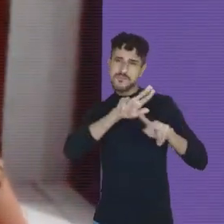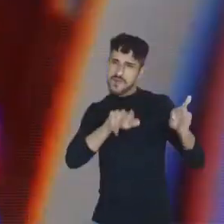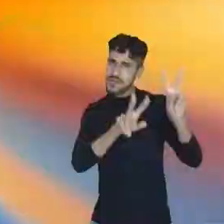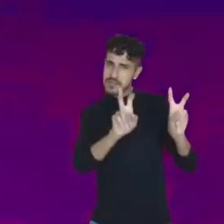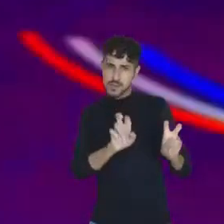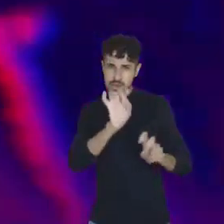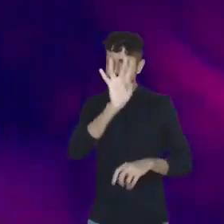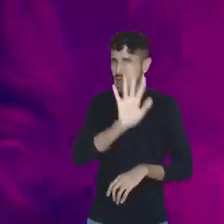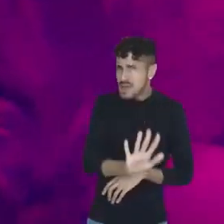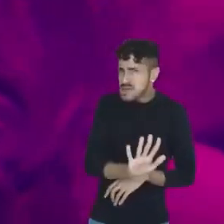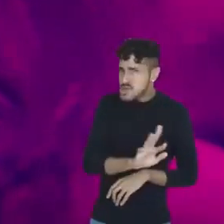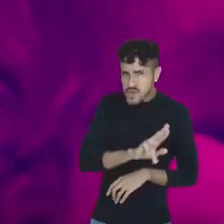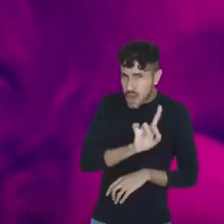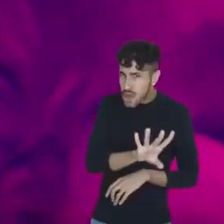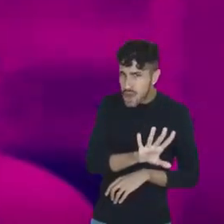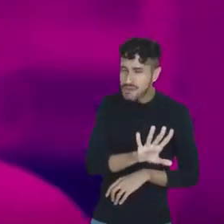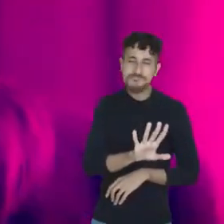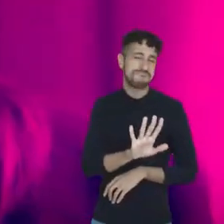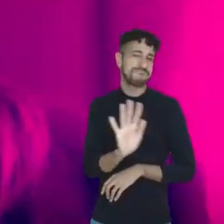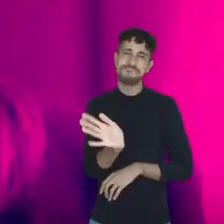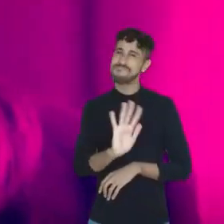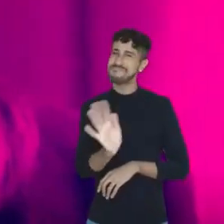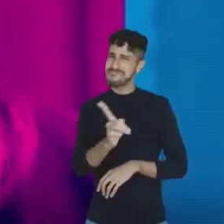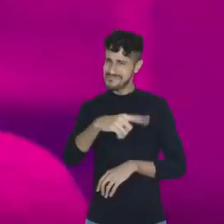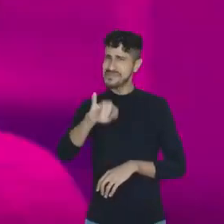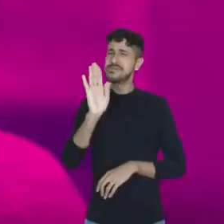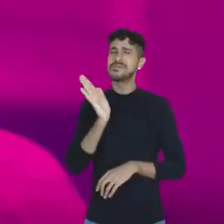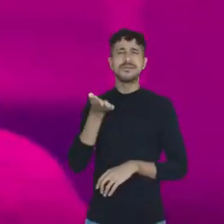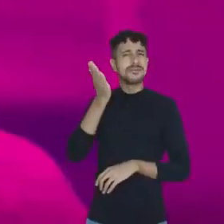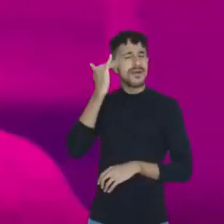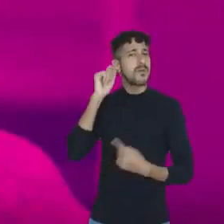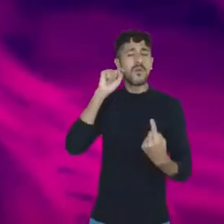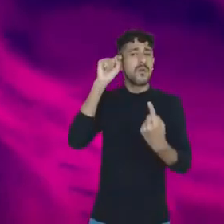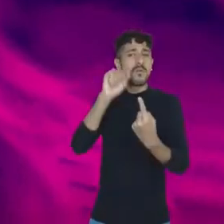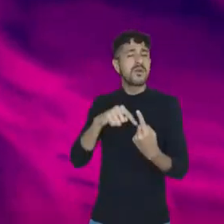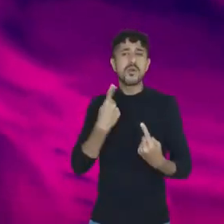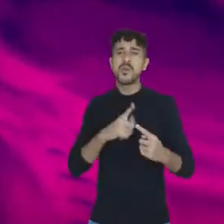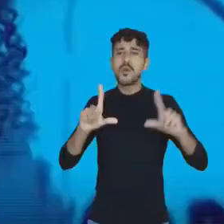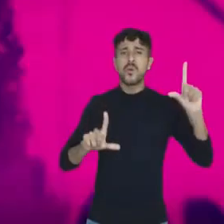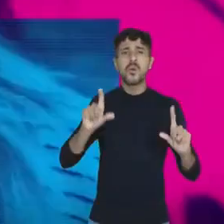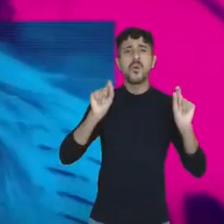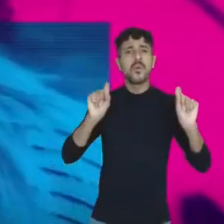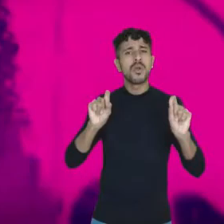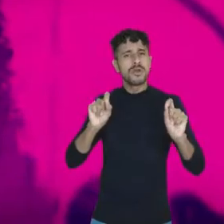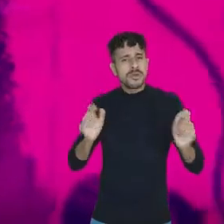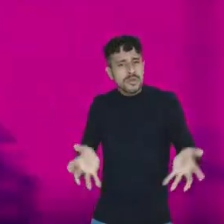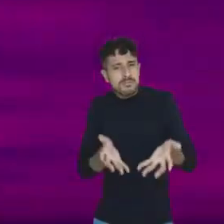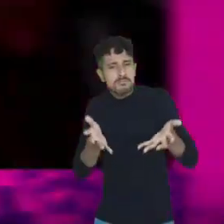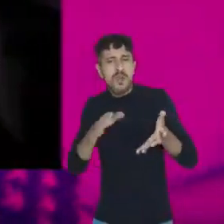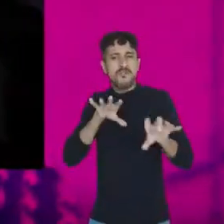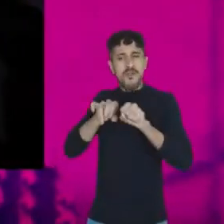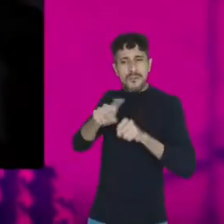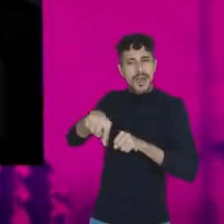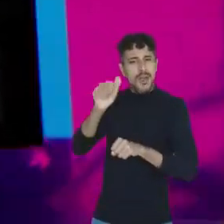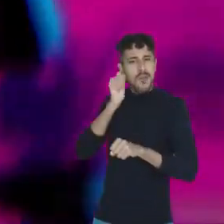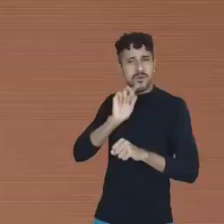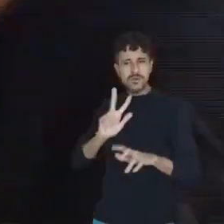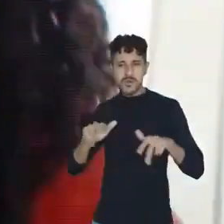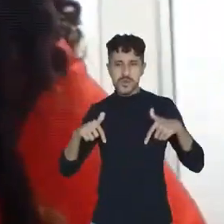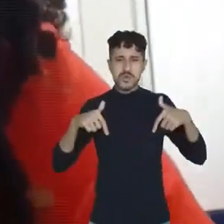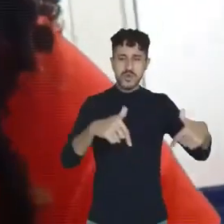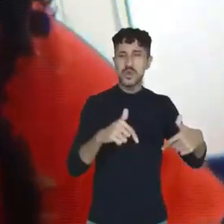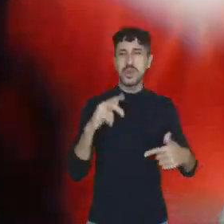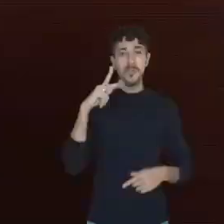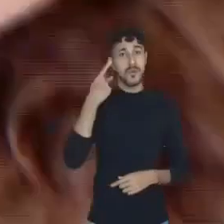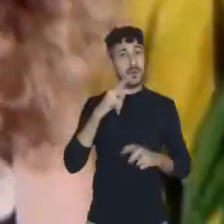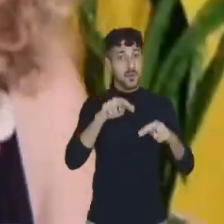Mas não é só isso. Como você já sabe, o objetivo do nosso programa é preparar e formar mulheres para a disputa